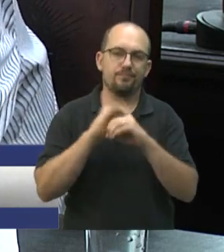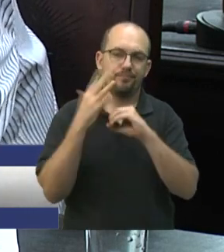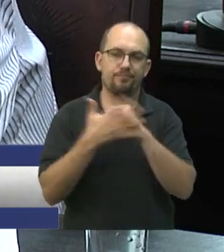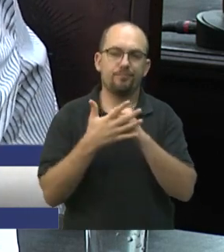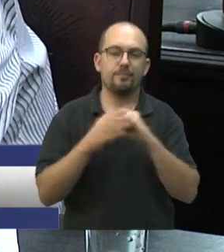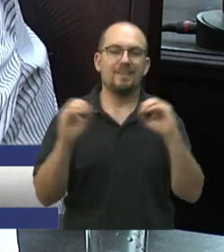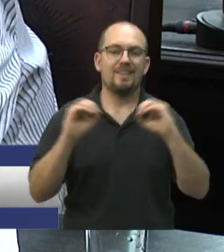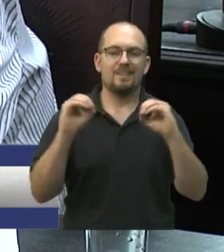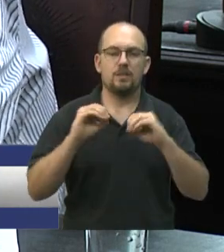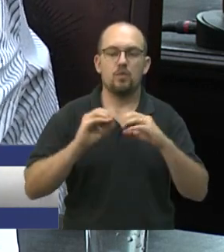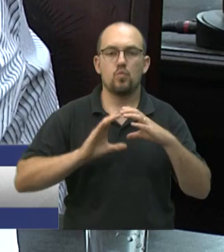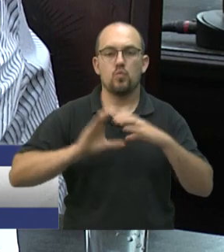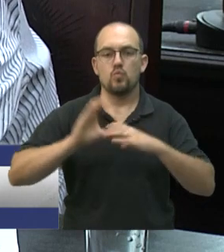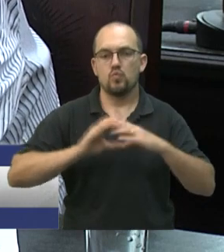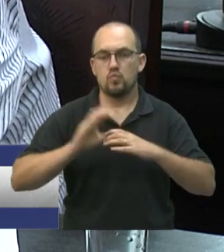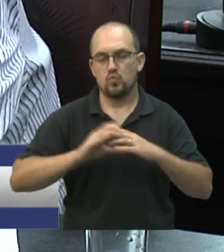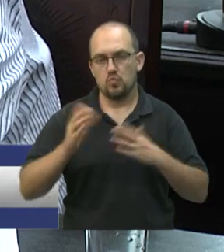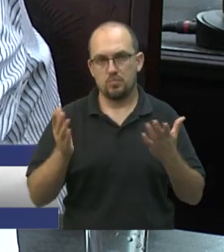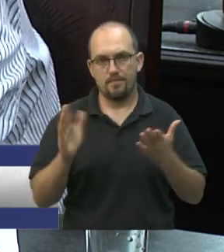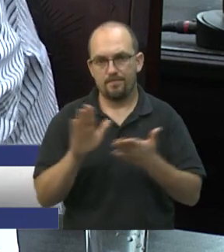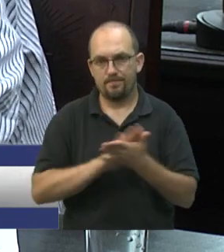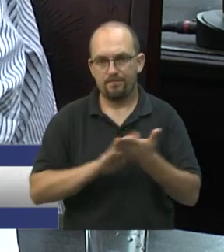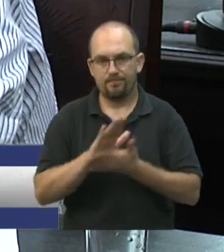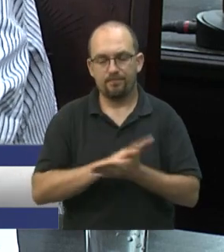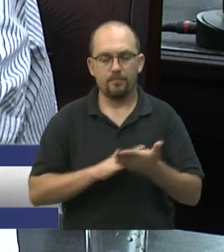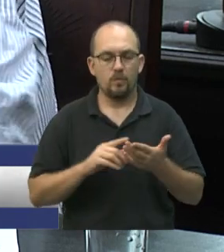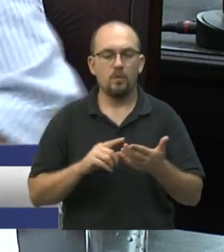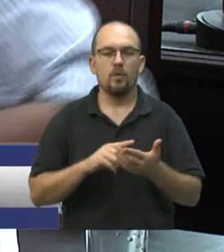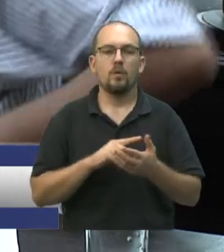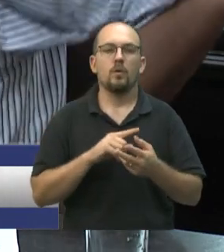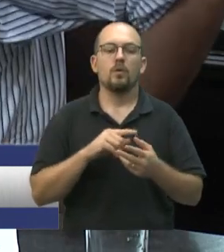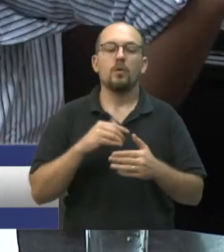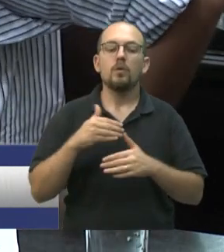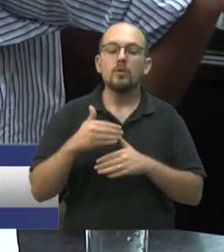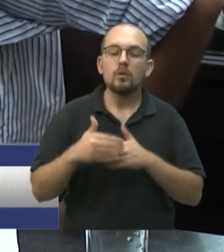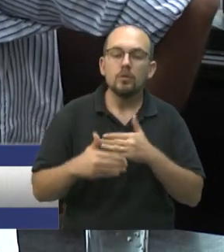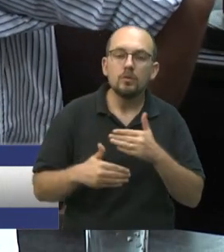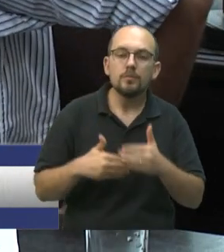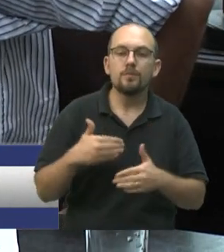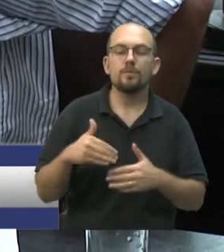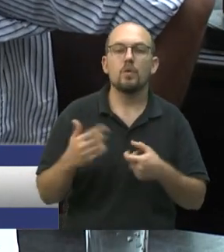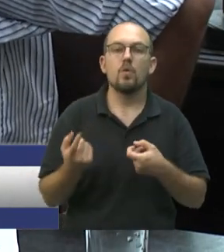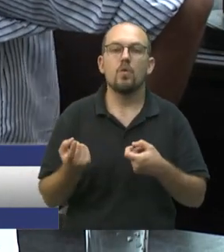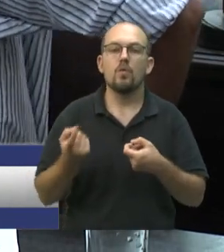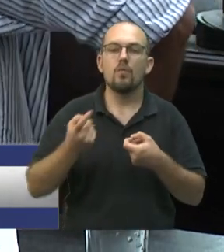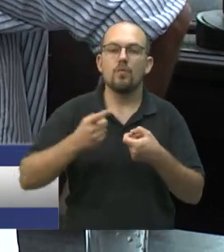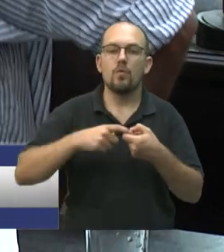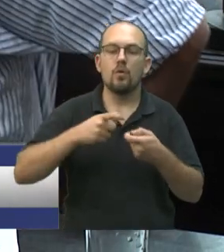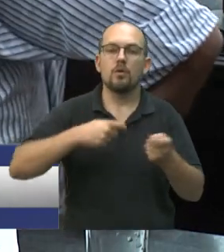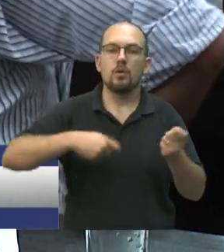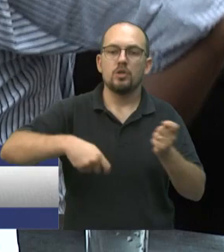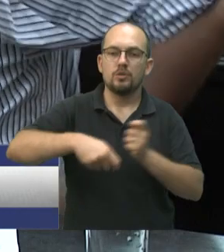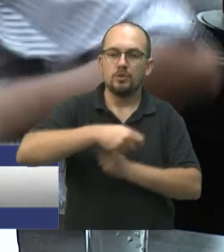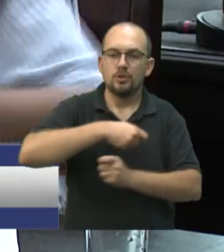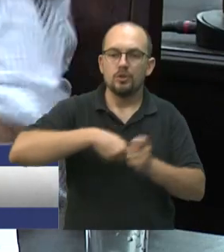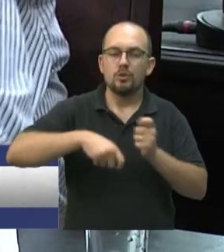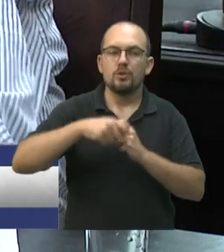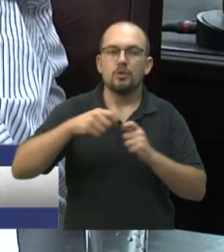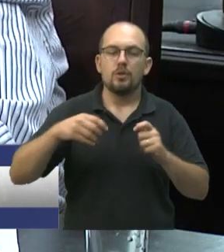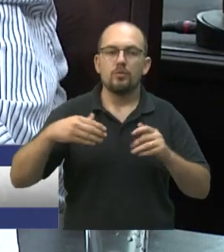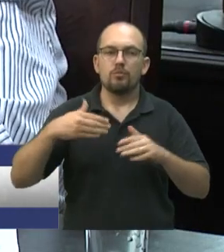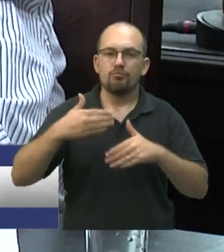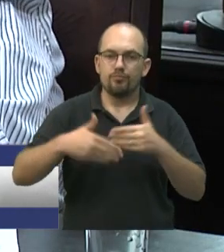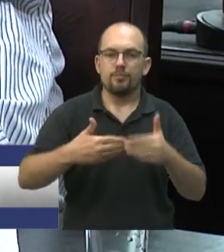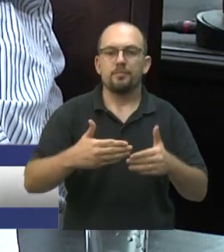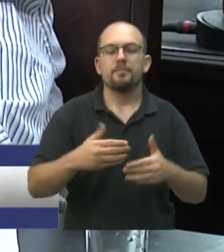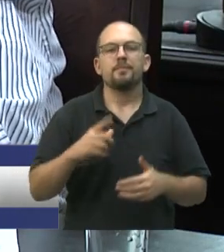concurso público, passamos um período agora em que, retomadas as atividades administrativas nesse sentido, a